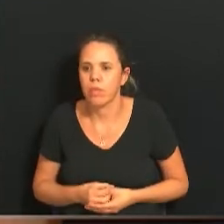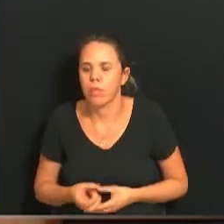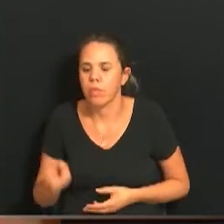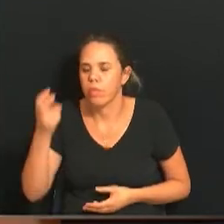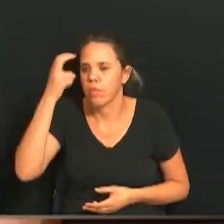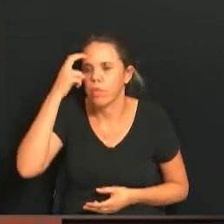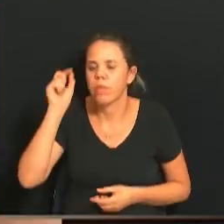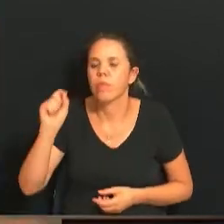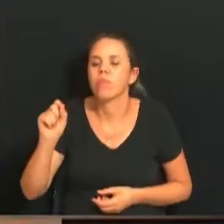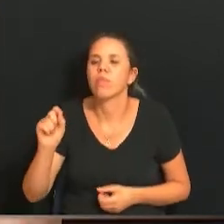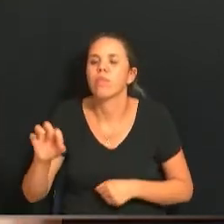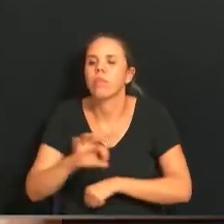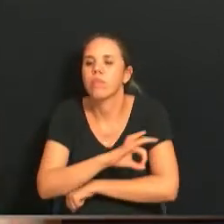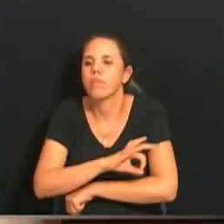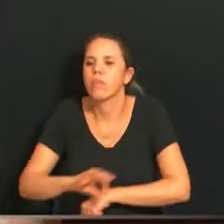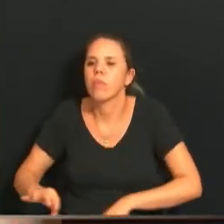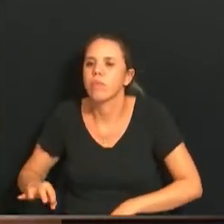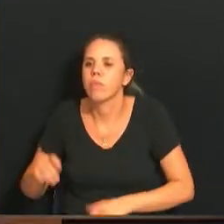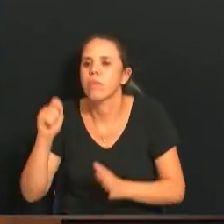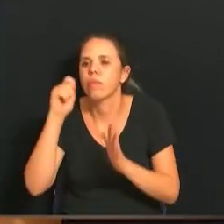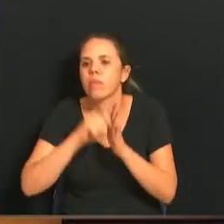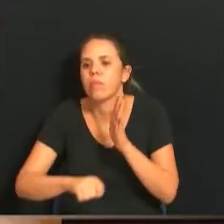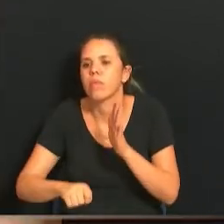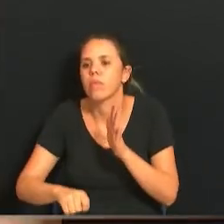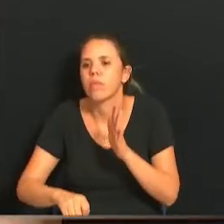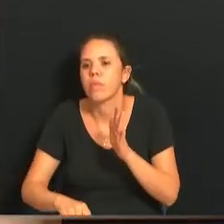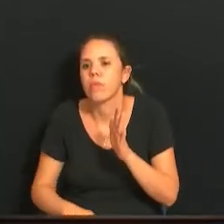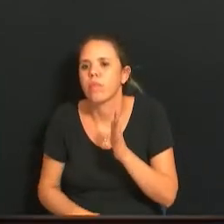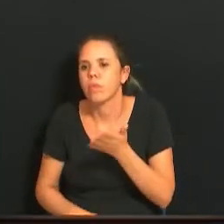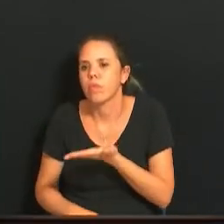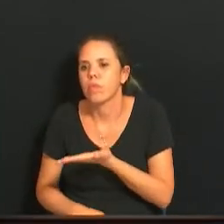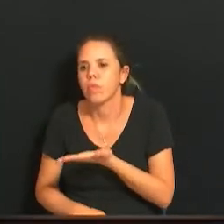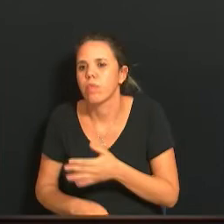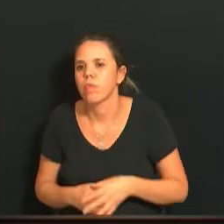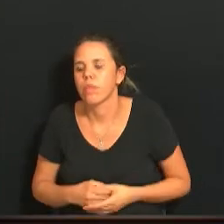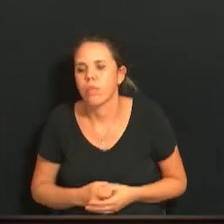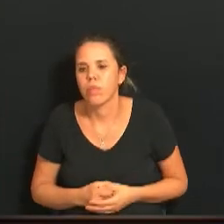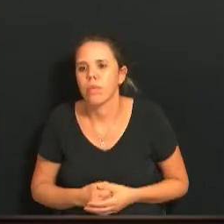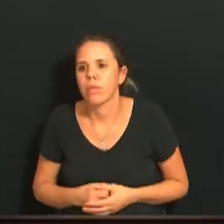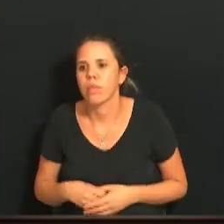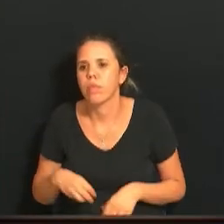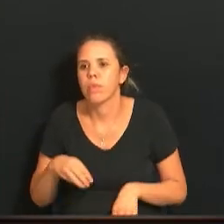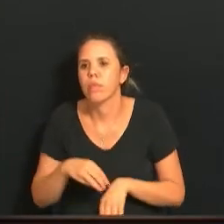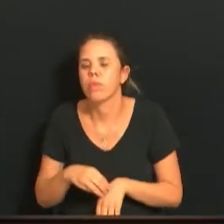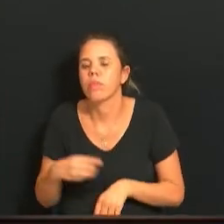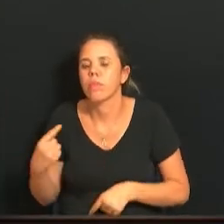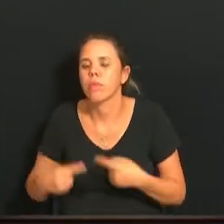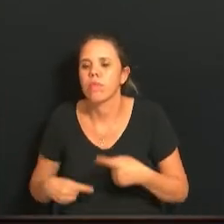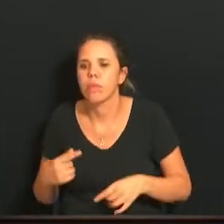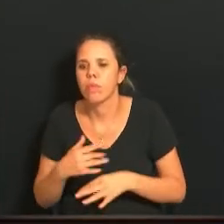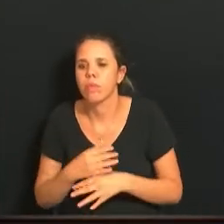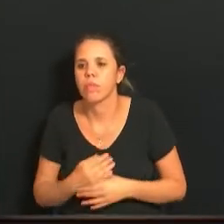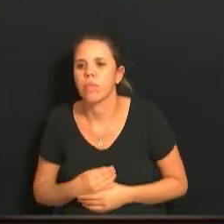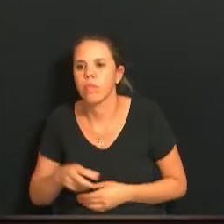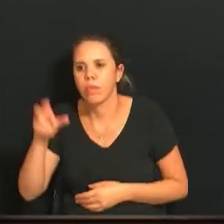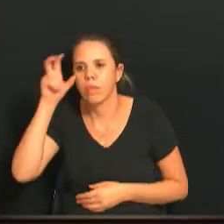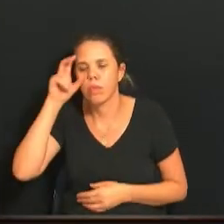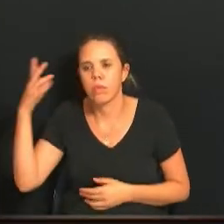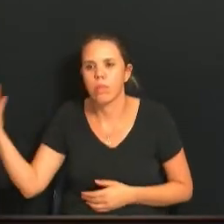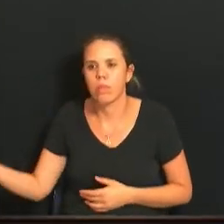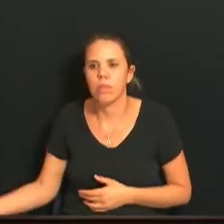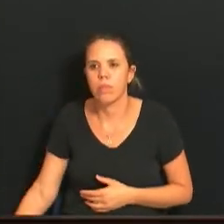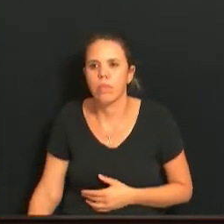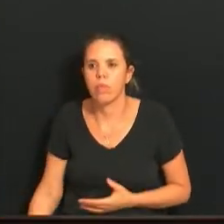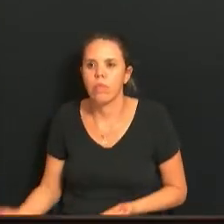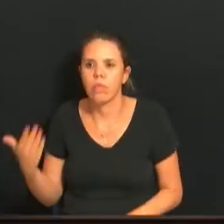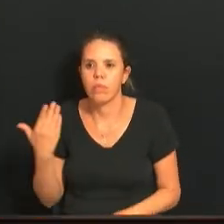quem é o arquiteto que assinou, que validou essa questão. Membro da Comissão de Política Urbana, Carlinhos Camelot acredita